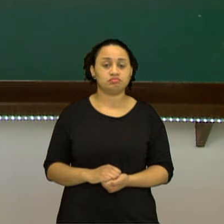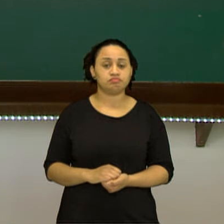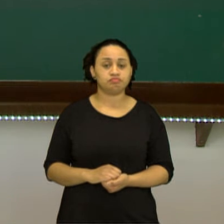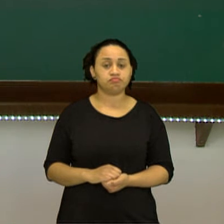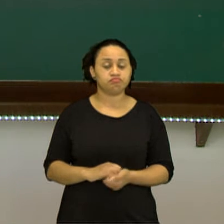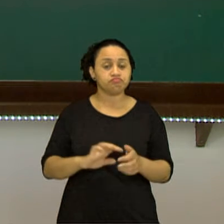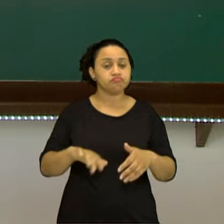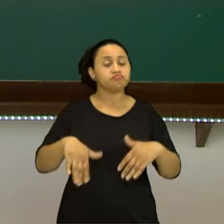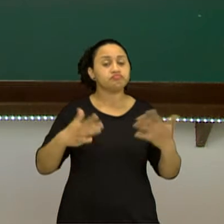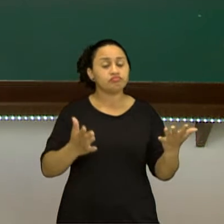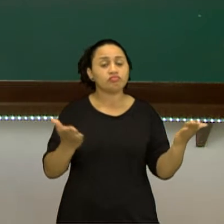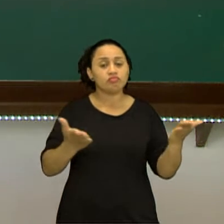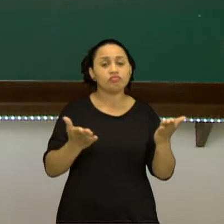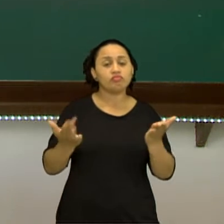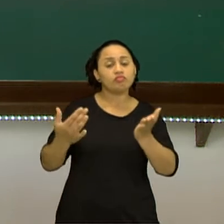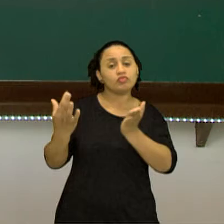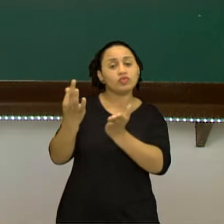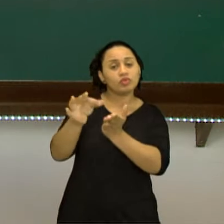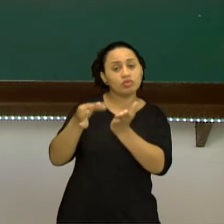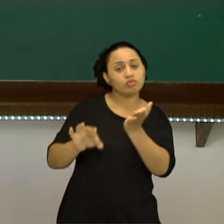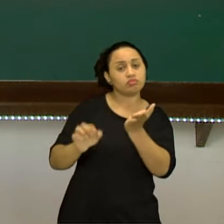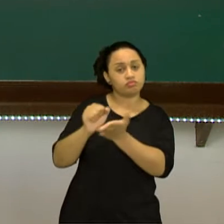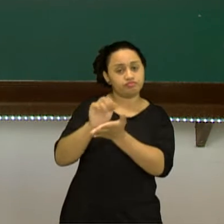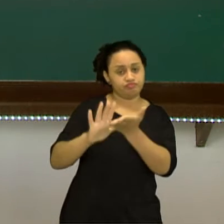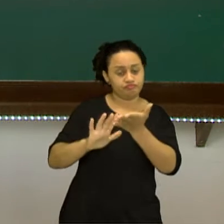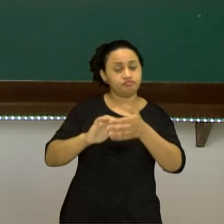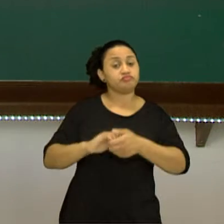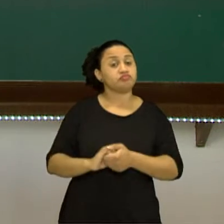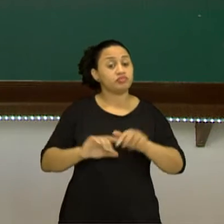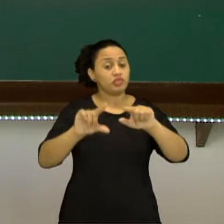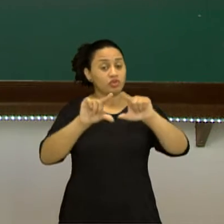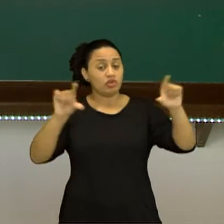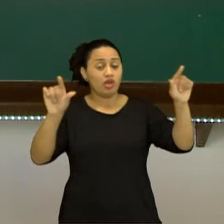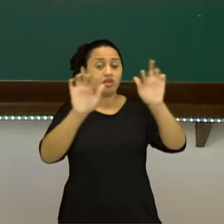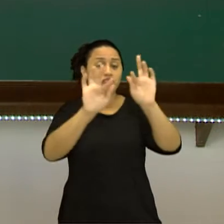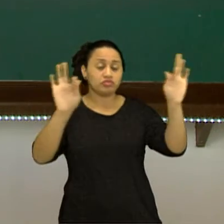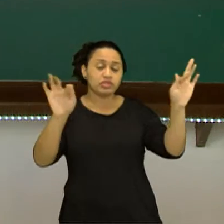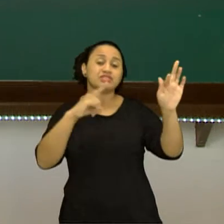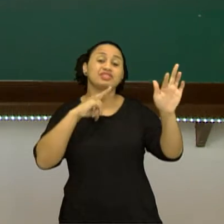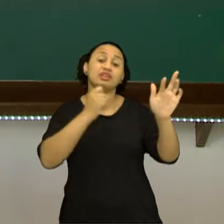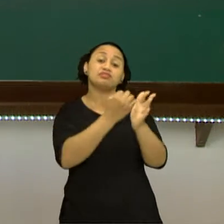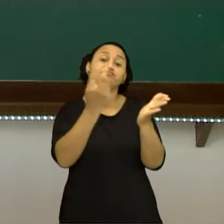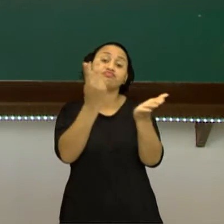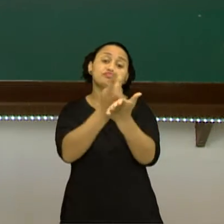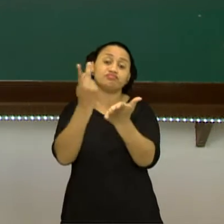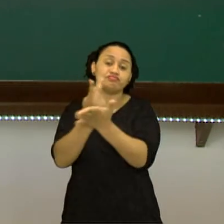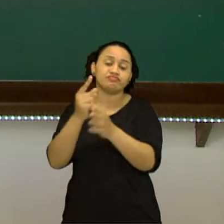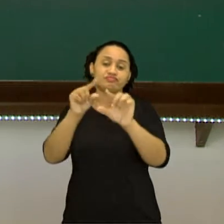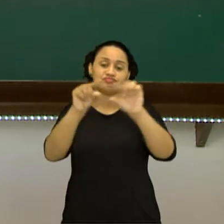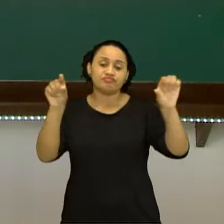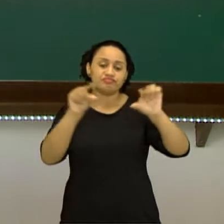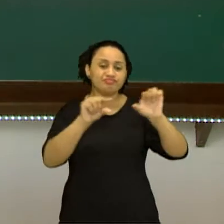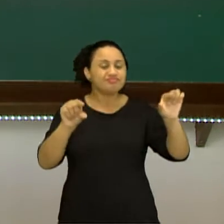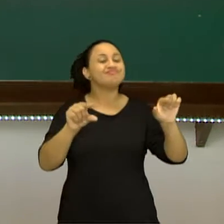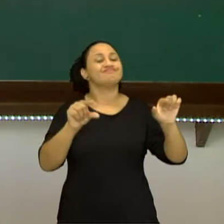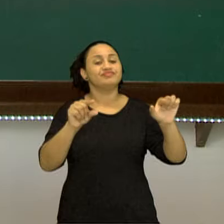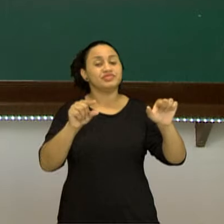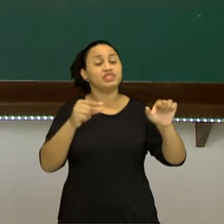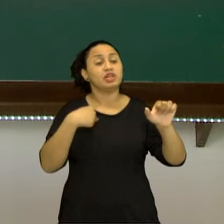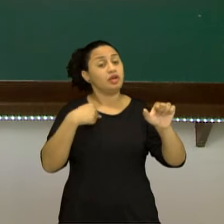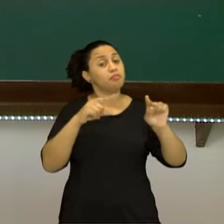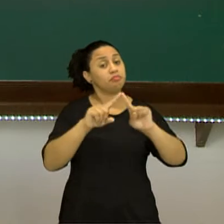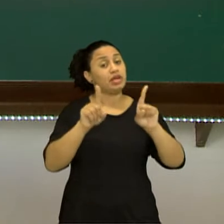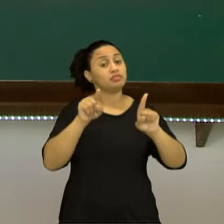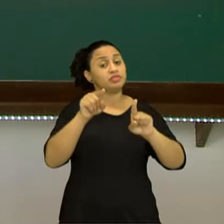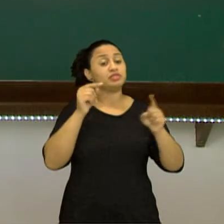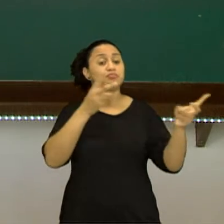Galera, vamos então corrigir a nossa atividade, né? Essa frase tem aí alguns erros escritos propositalmente para que você possa